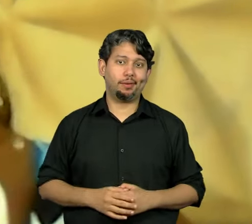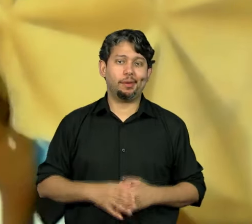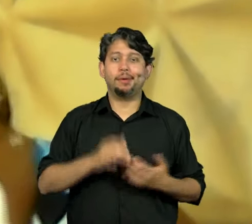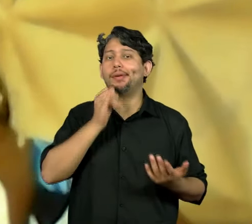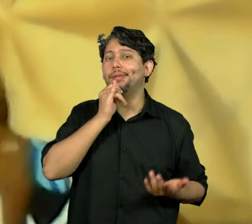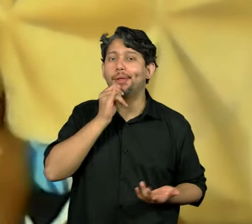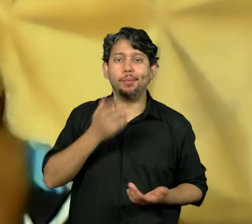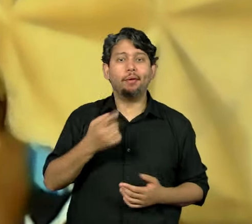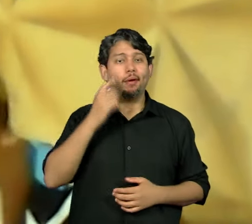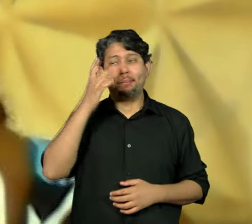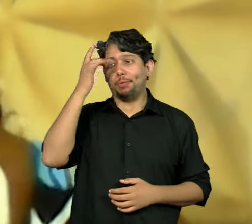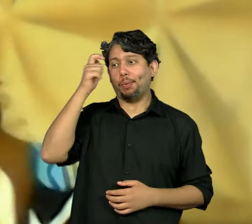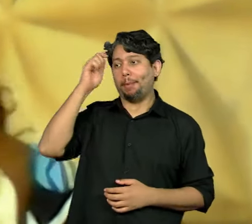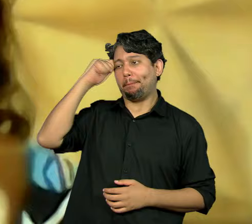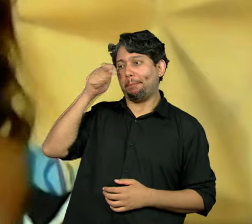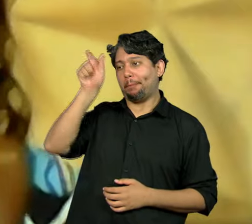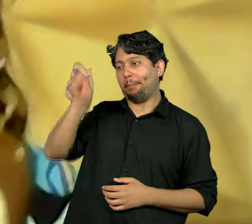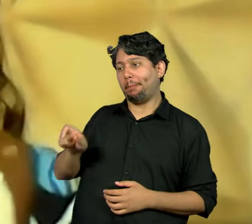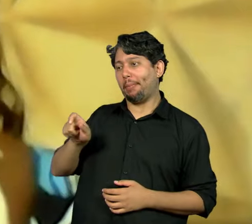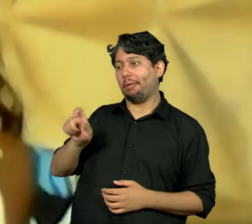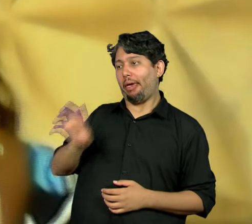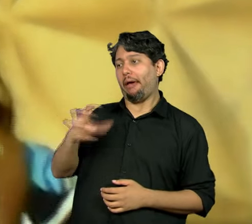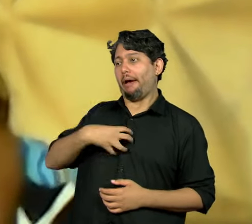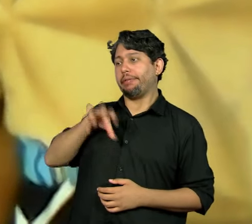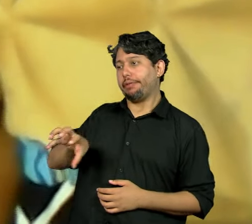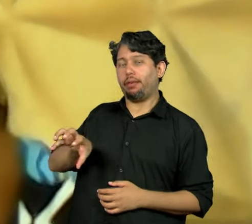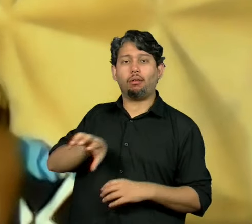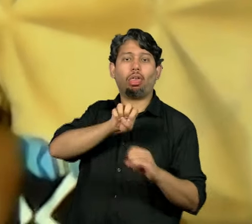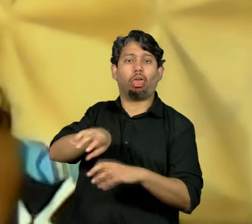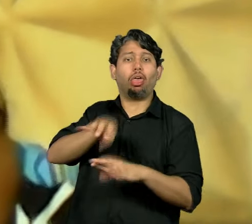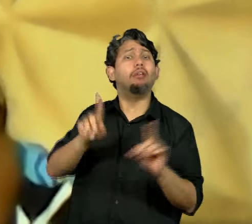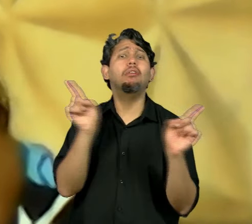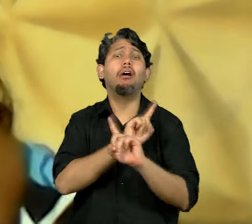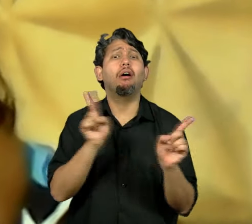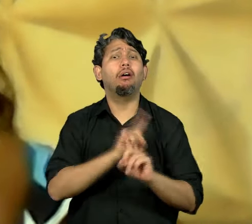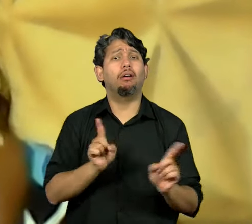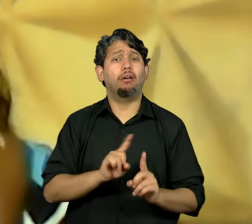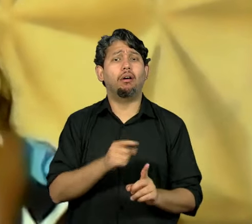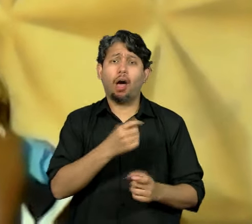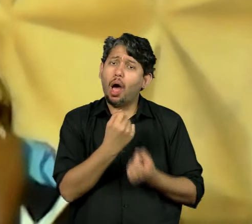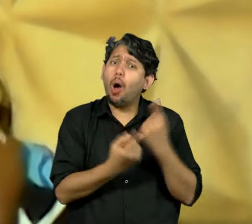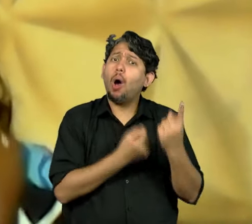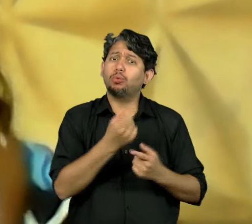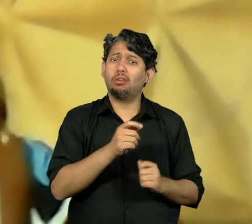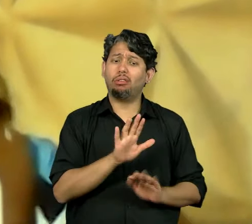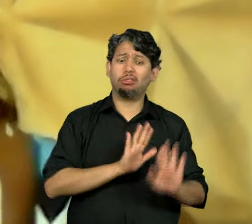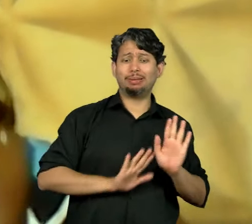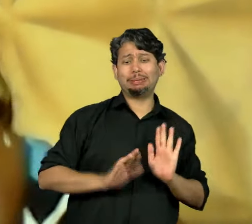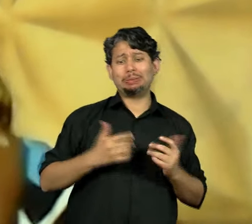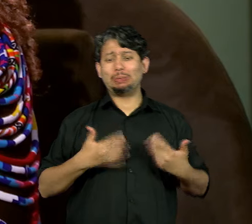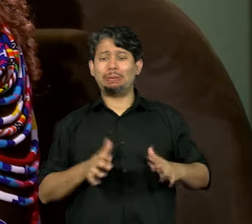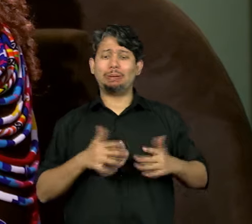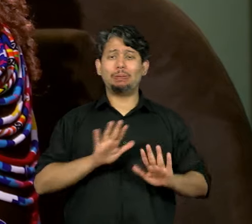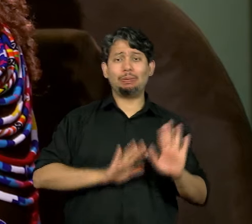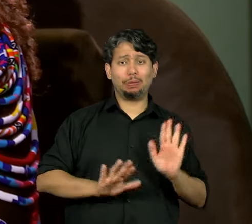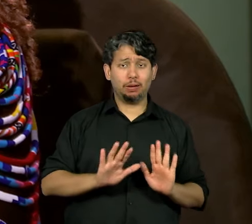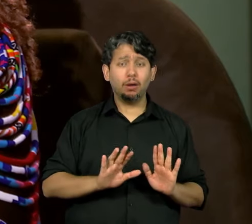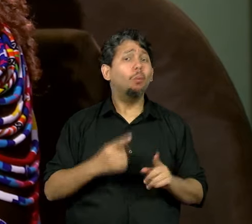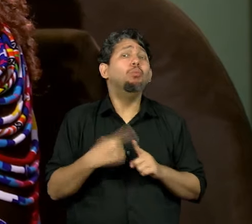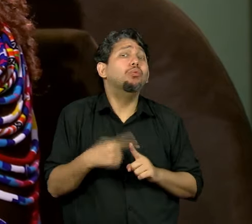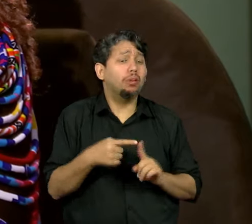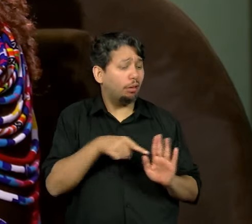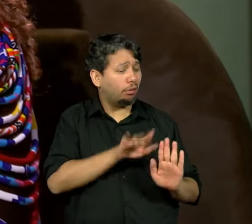superando estereótipos, mas ainda existe muita resistência e nós sabemos também que o motivo dessas